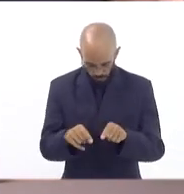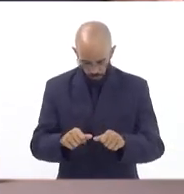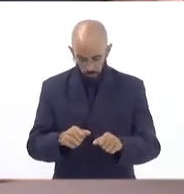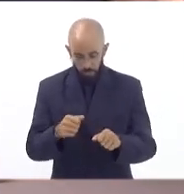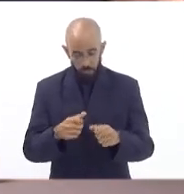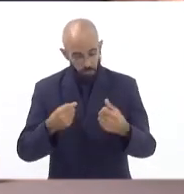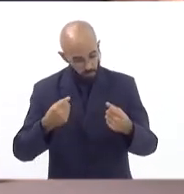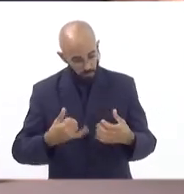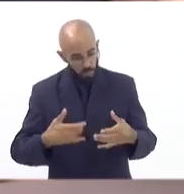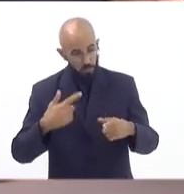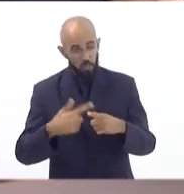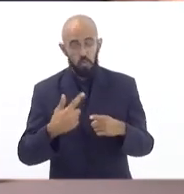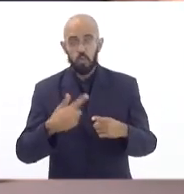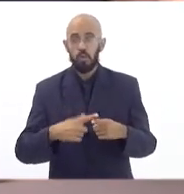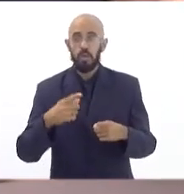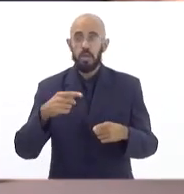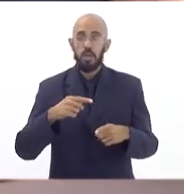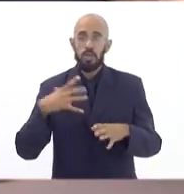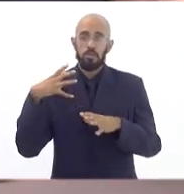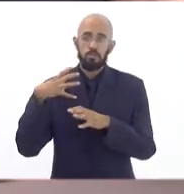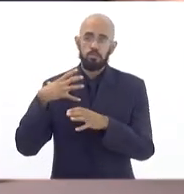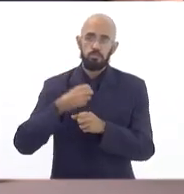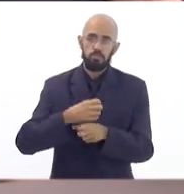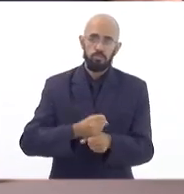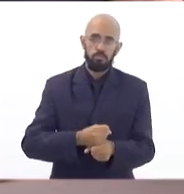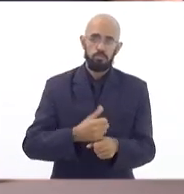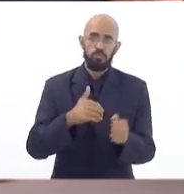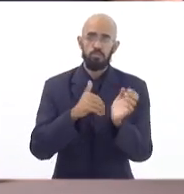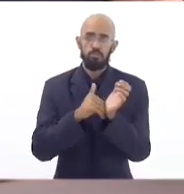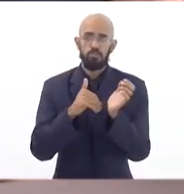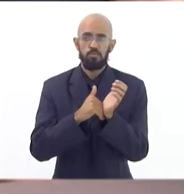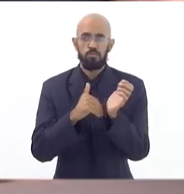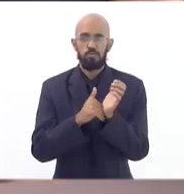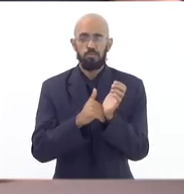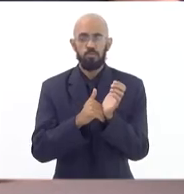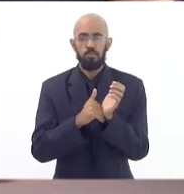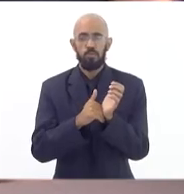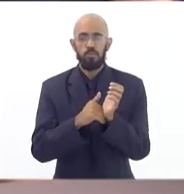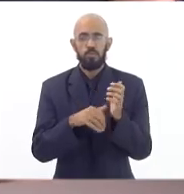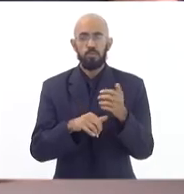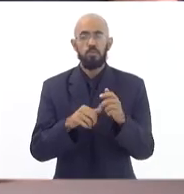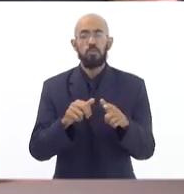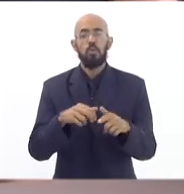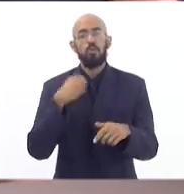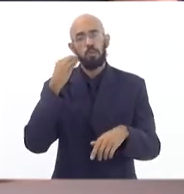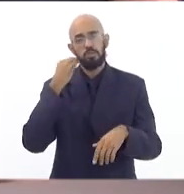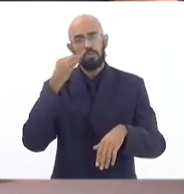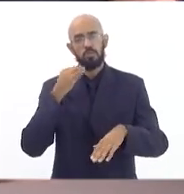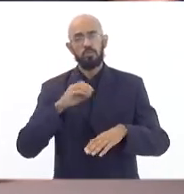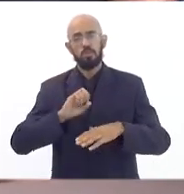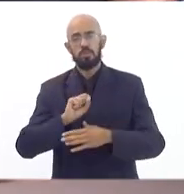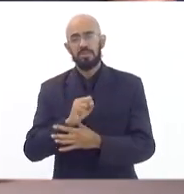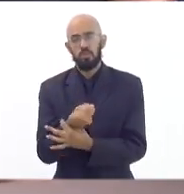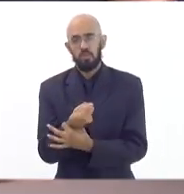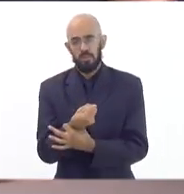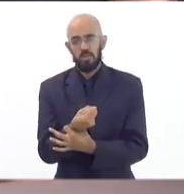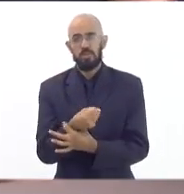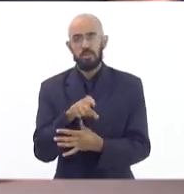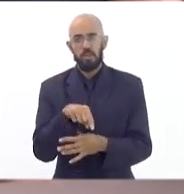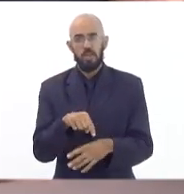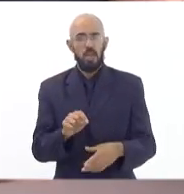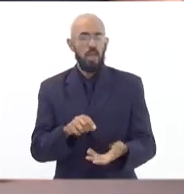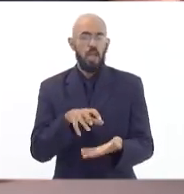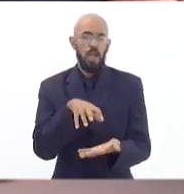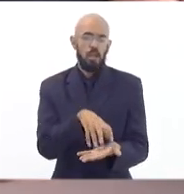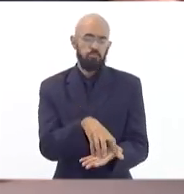porquê disso é porque os dados são computados por circunscrição integrada de segurança que seria a área de atuação de uma delegacia